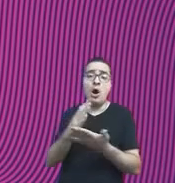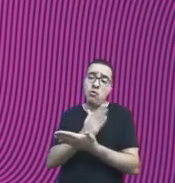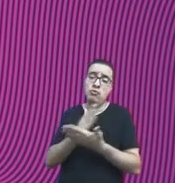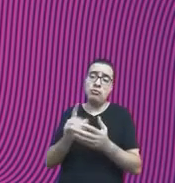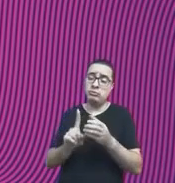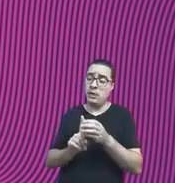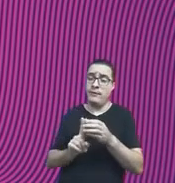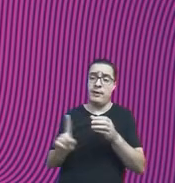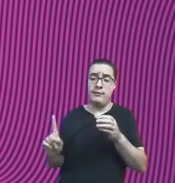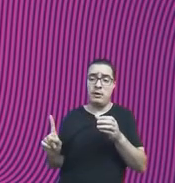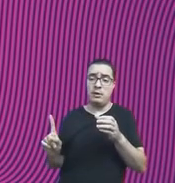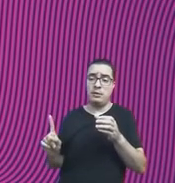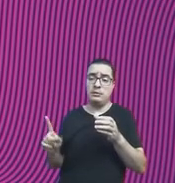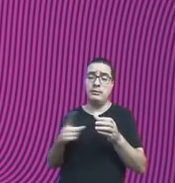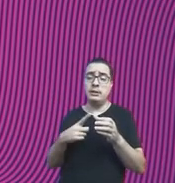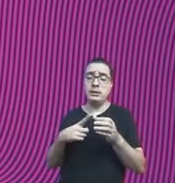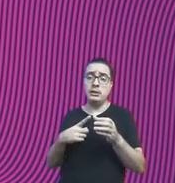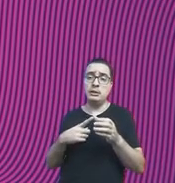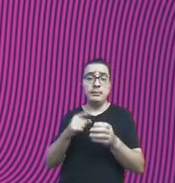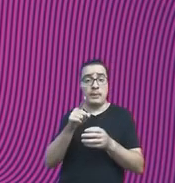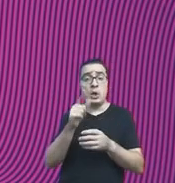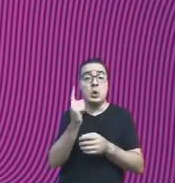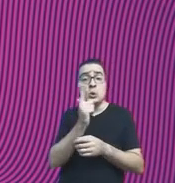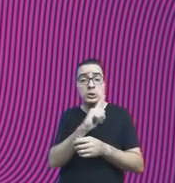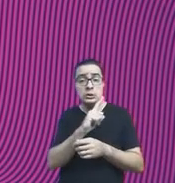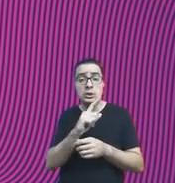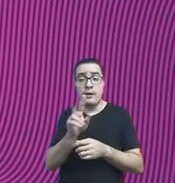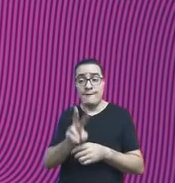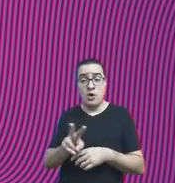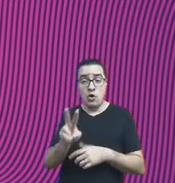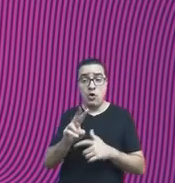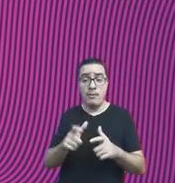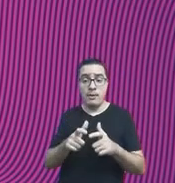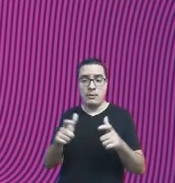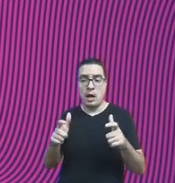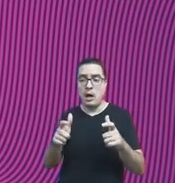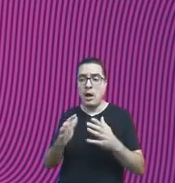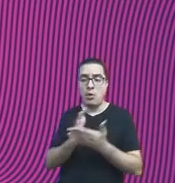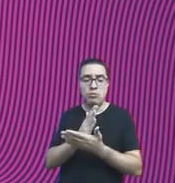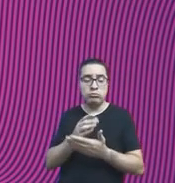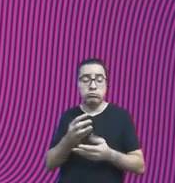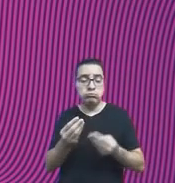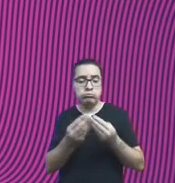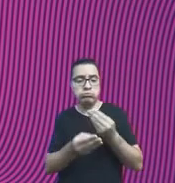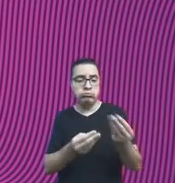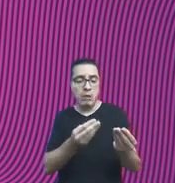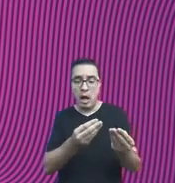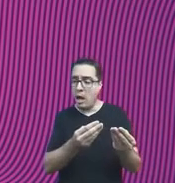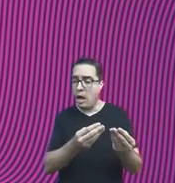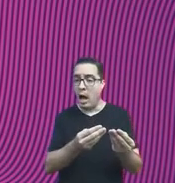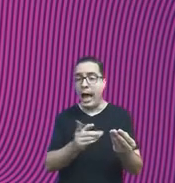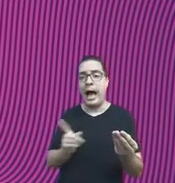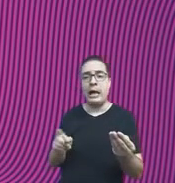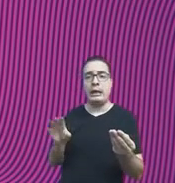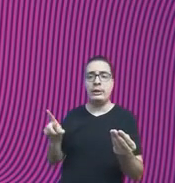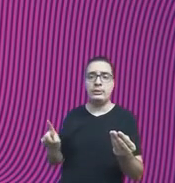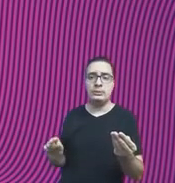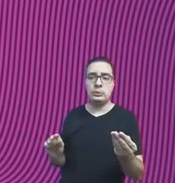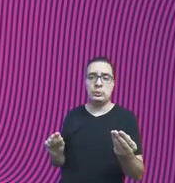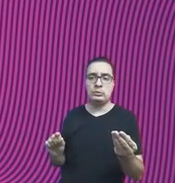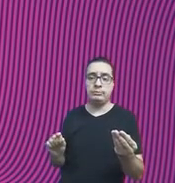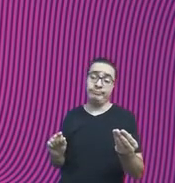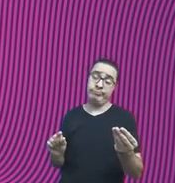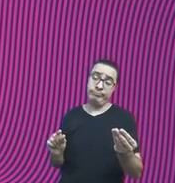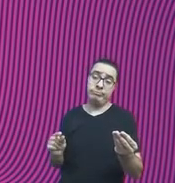funcionar, né? Para você dirigir volume para determinado público, esse volume sai de outro lugar, né? E isso vai gerar um ponto